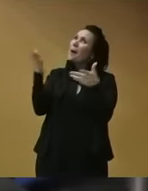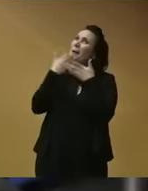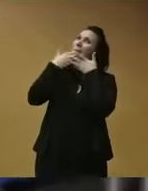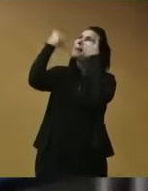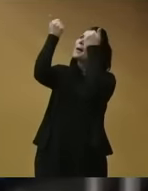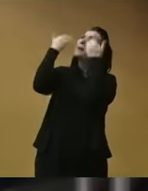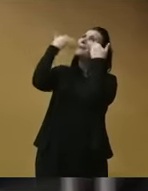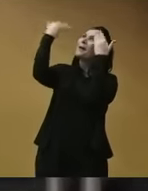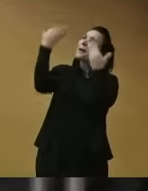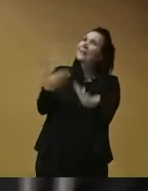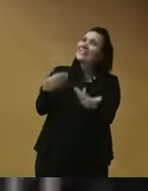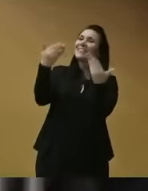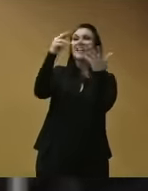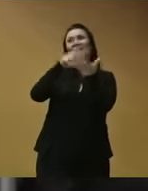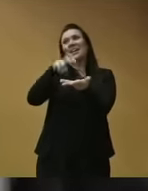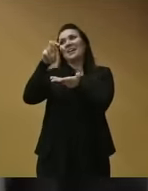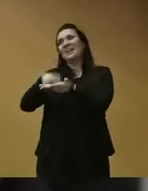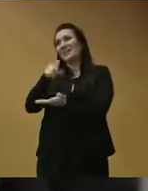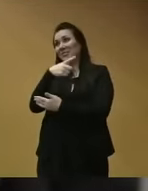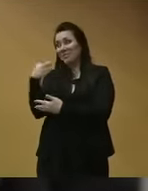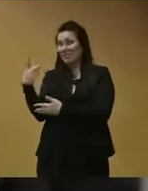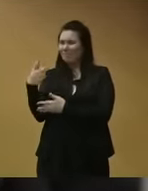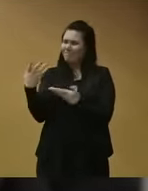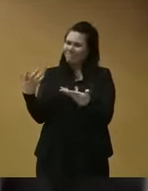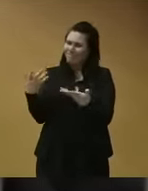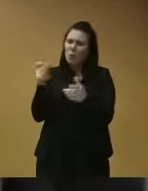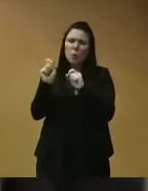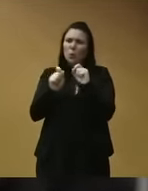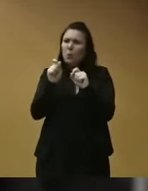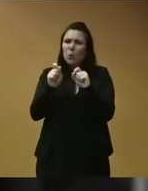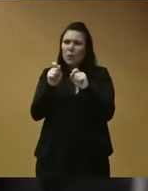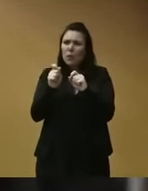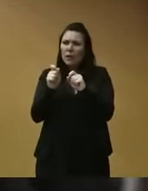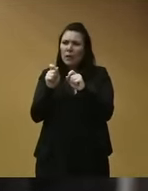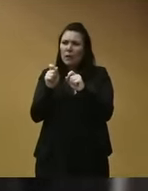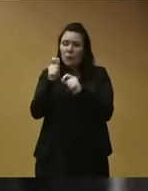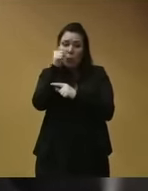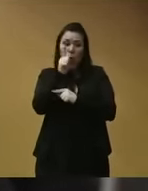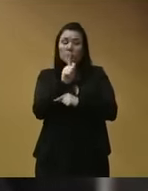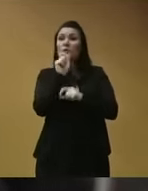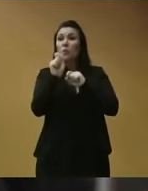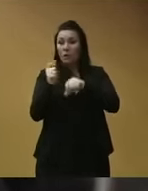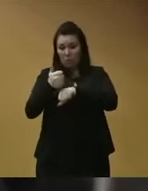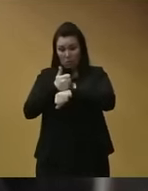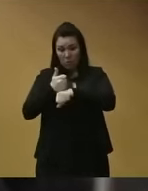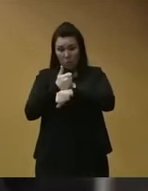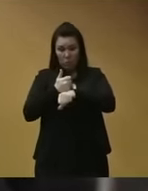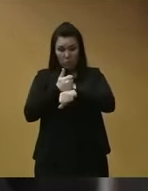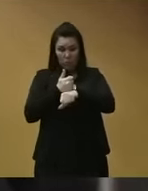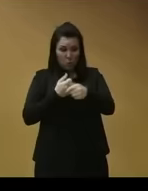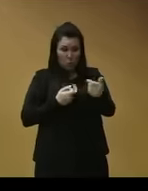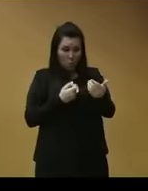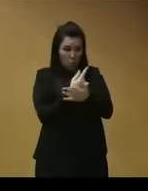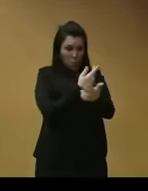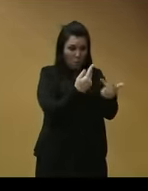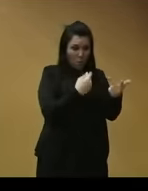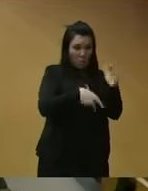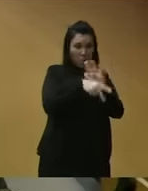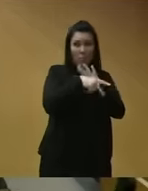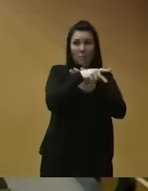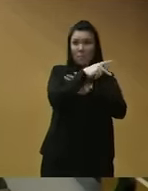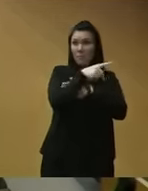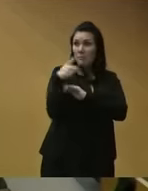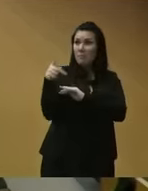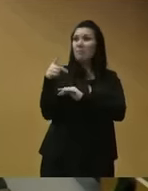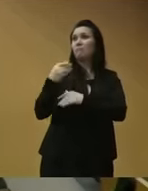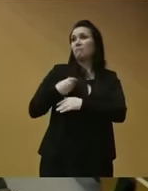do momento de vocês. O que colocará comida na mesa é o que farão com o que aprenderam aqui. Vocês,